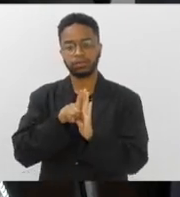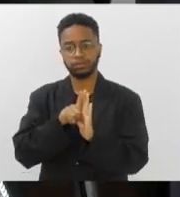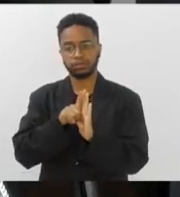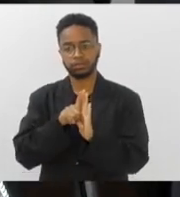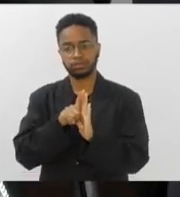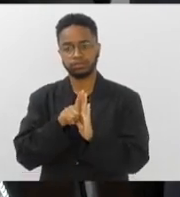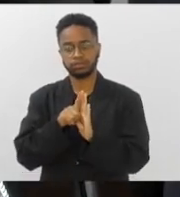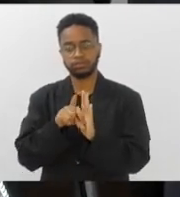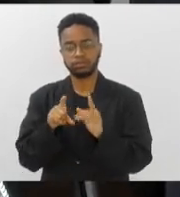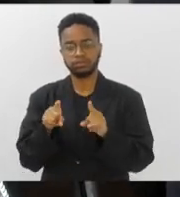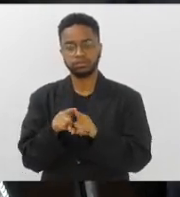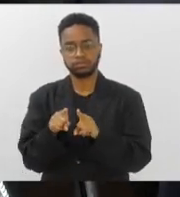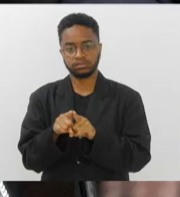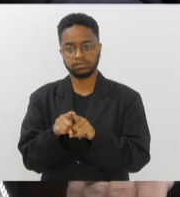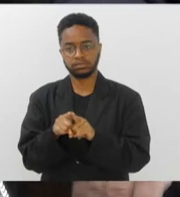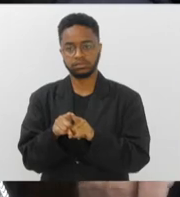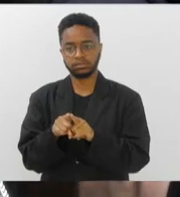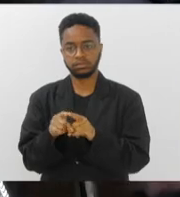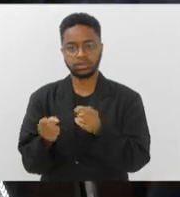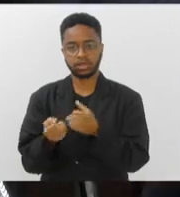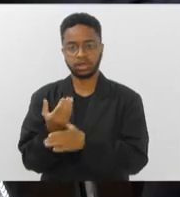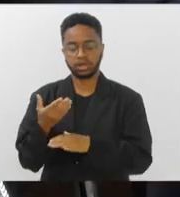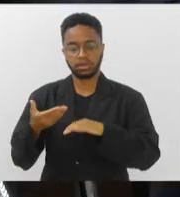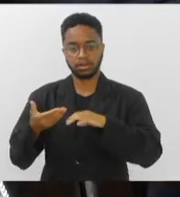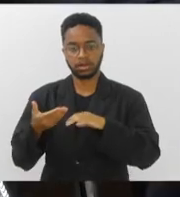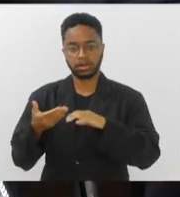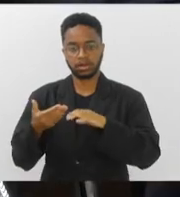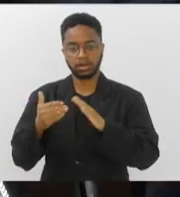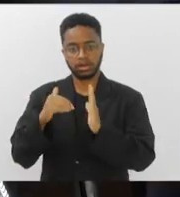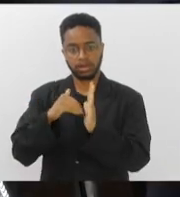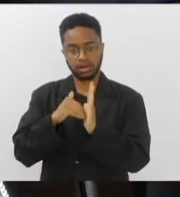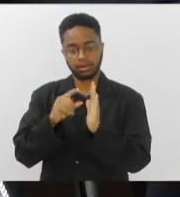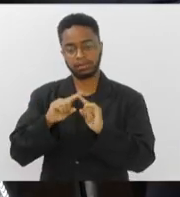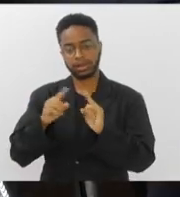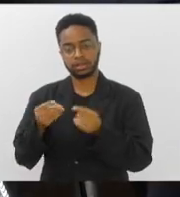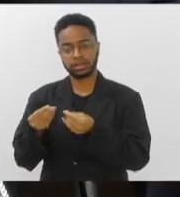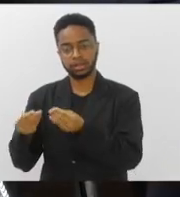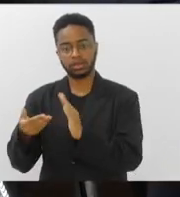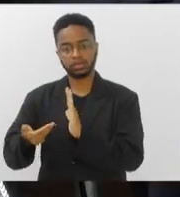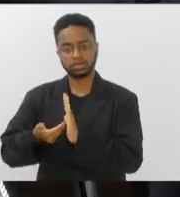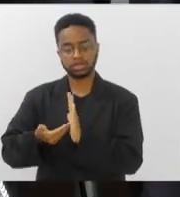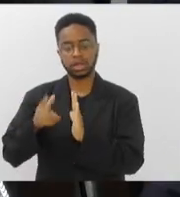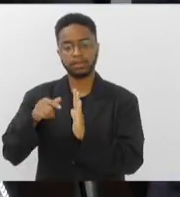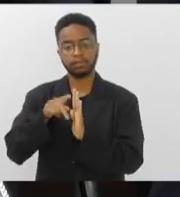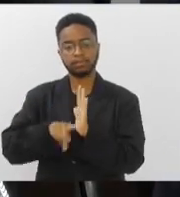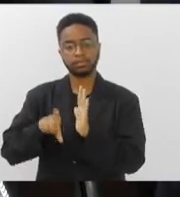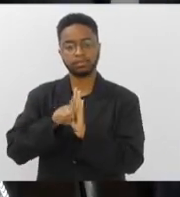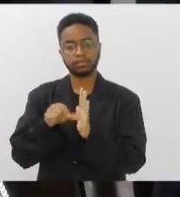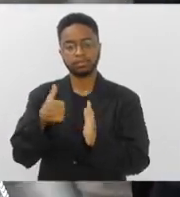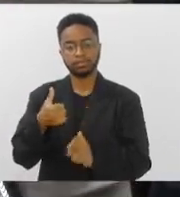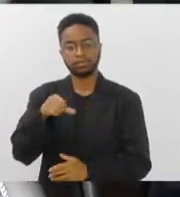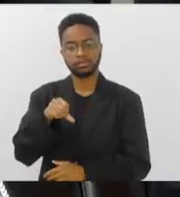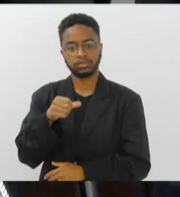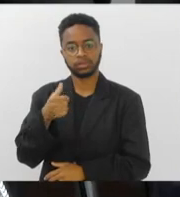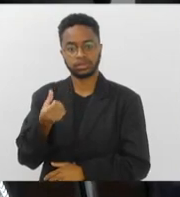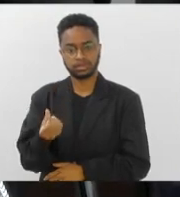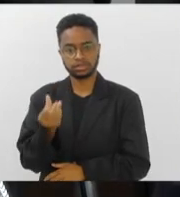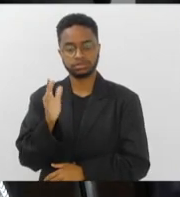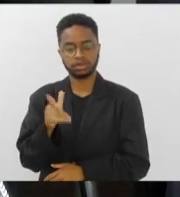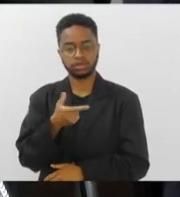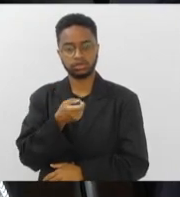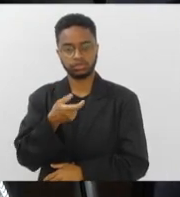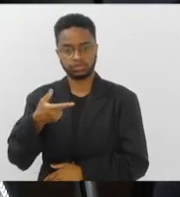que é originário da Câmara Federal, mas que está no Senado, é o projeto de lei 196/2020,